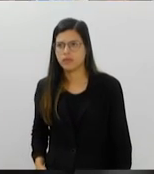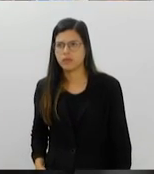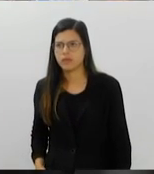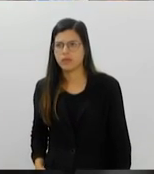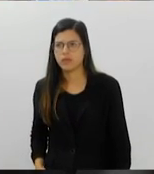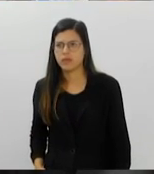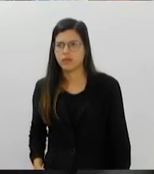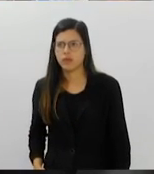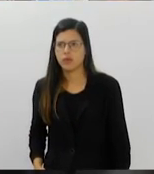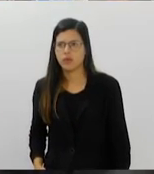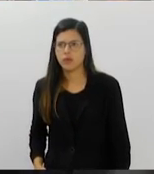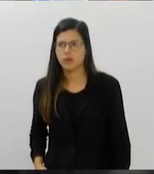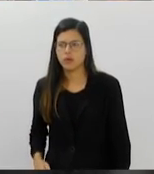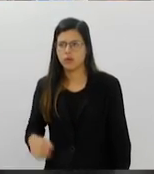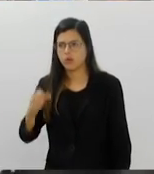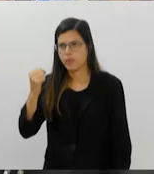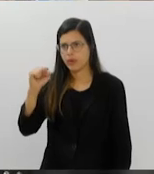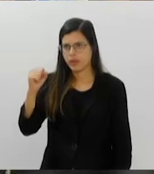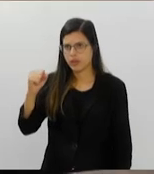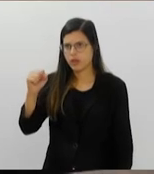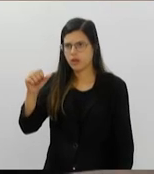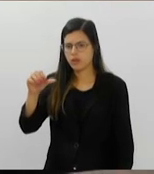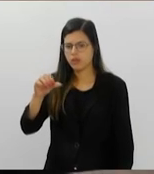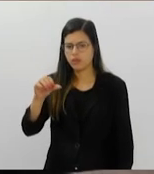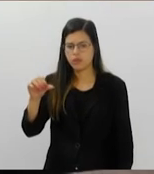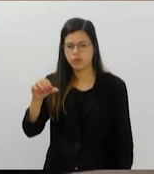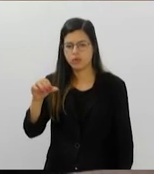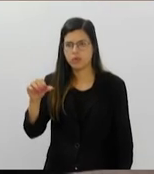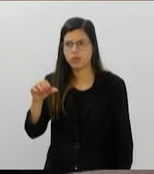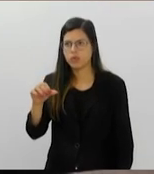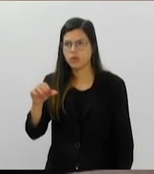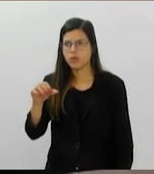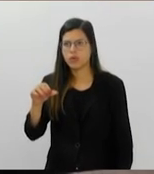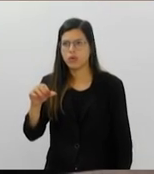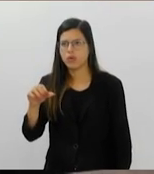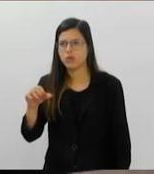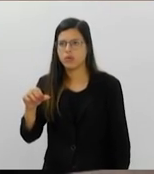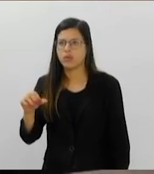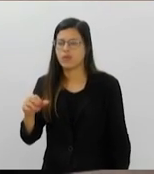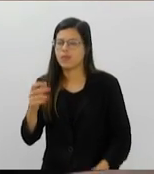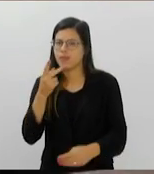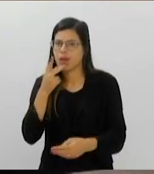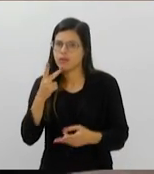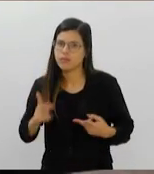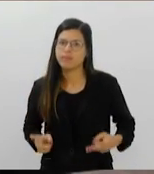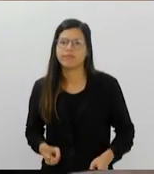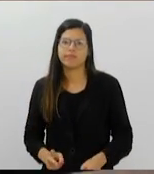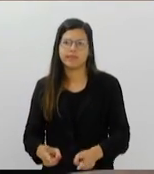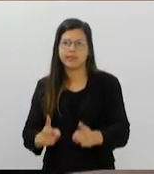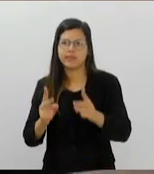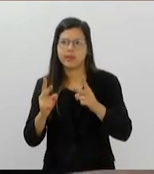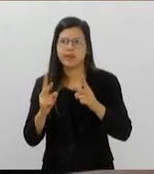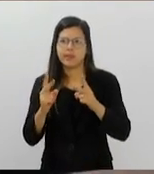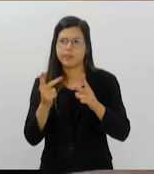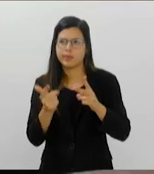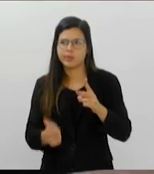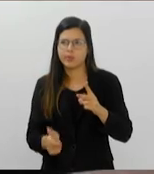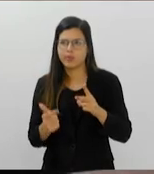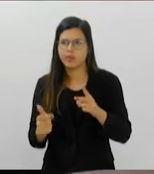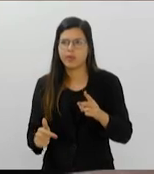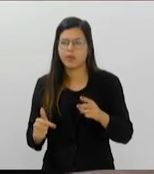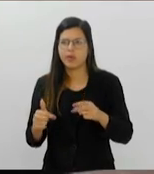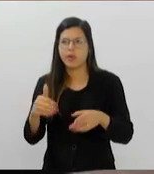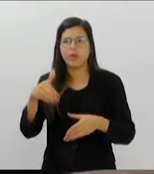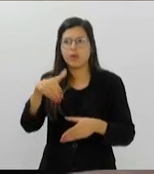no oitavo e no nono, para não ficar falando toda vez, todas as vezes, meu voto é